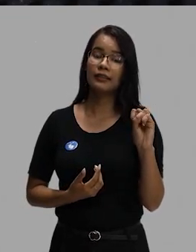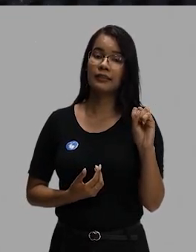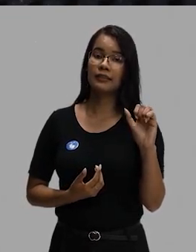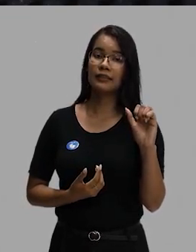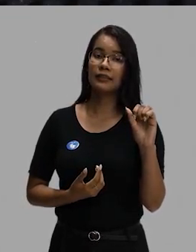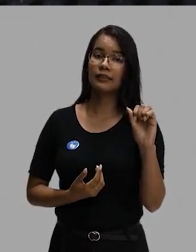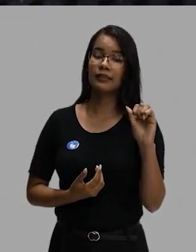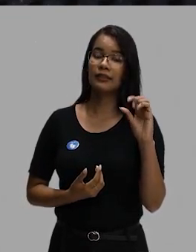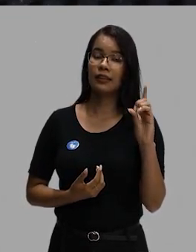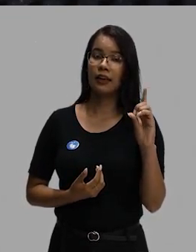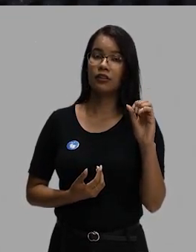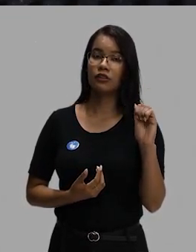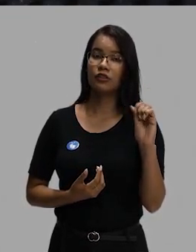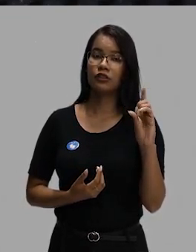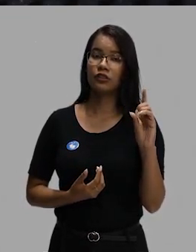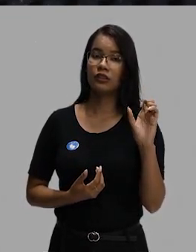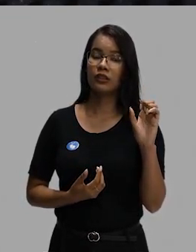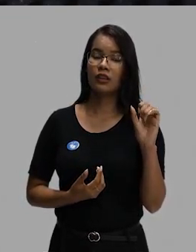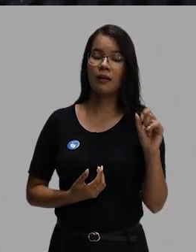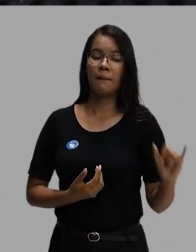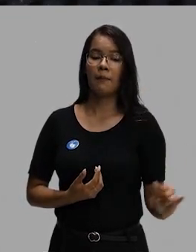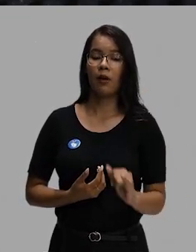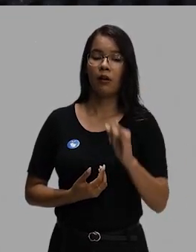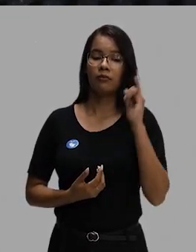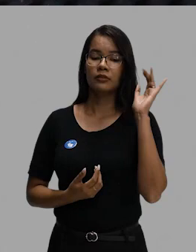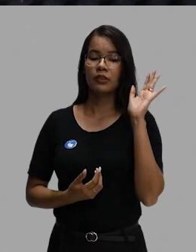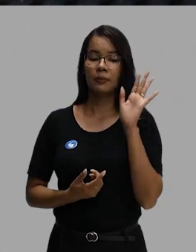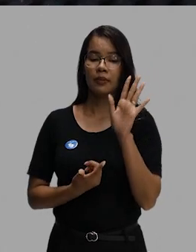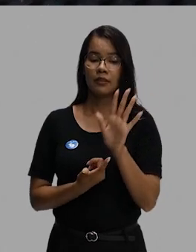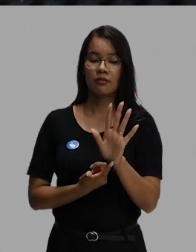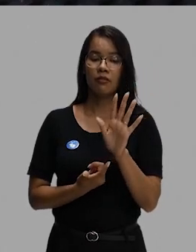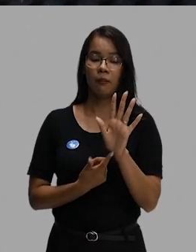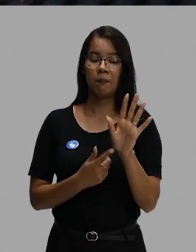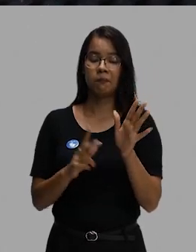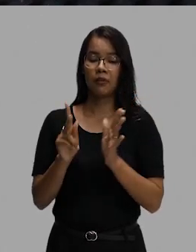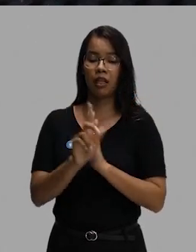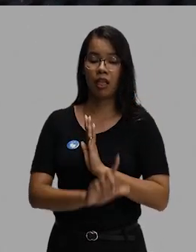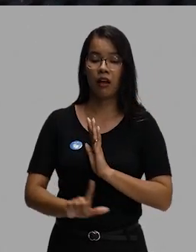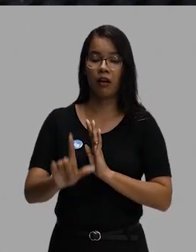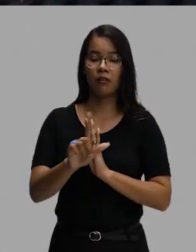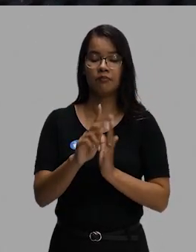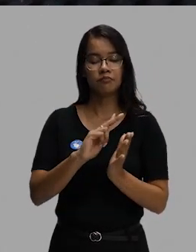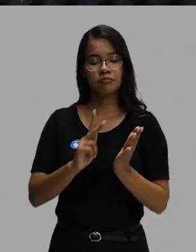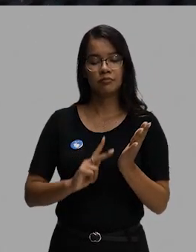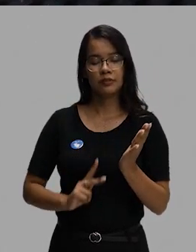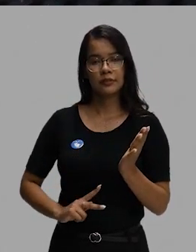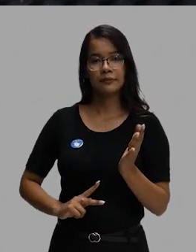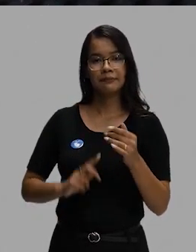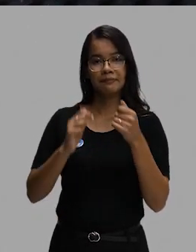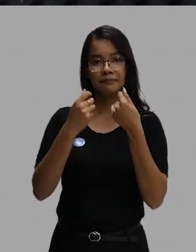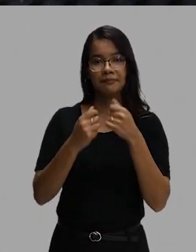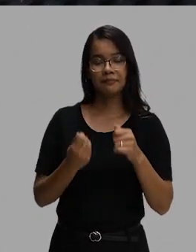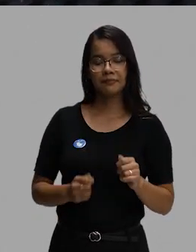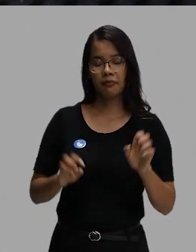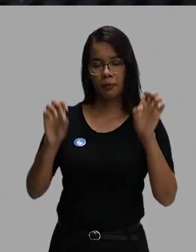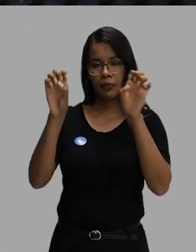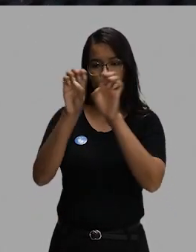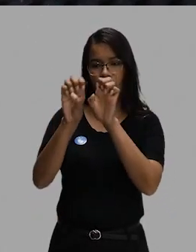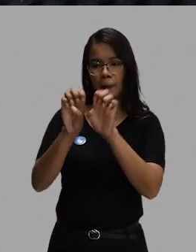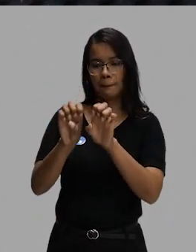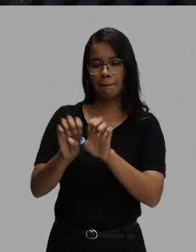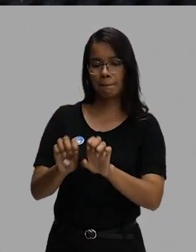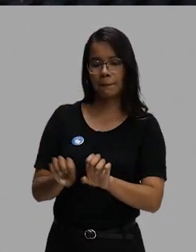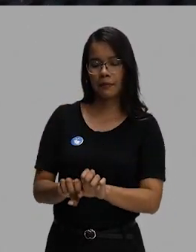de se apresentar uma poesia, uma arte literária, uma produção estrutural na